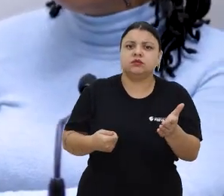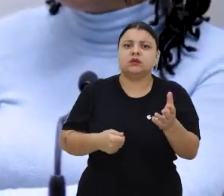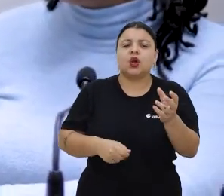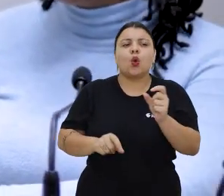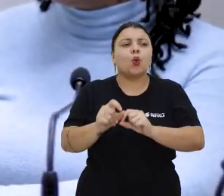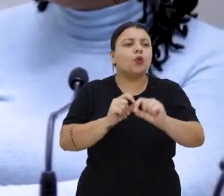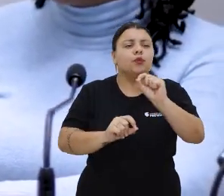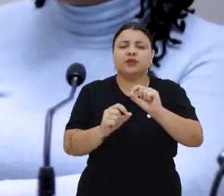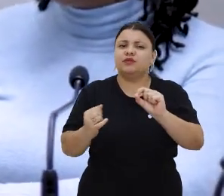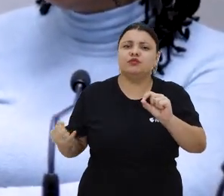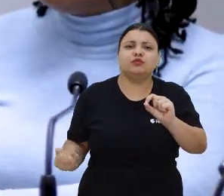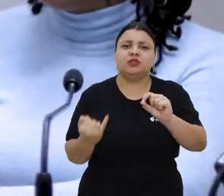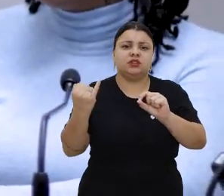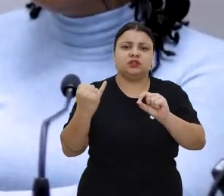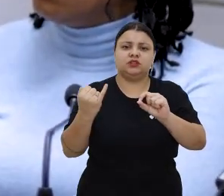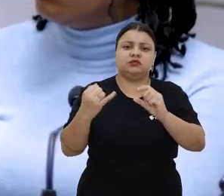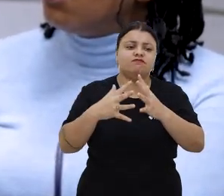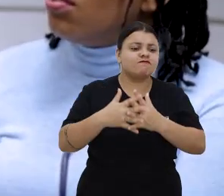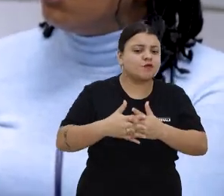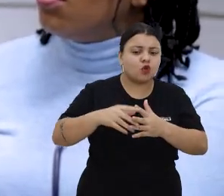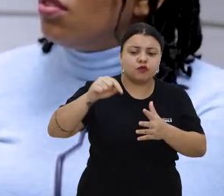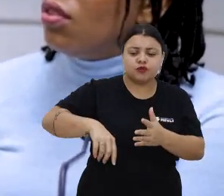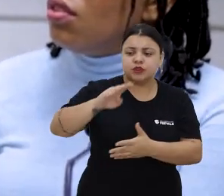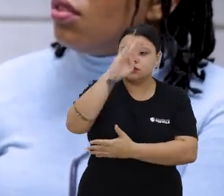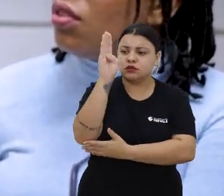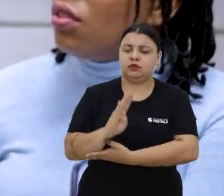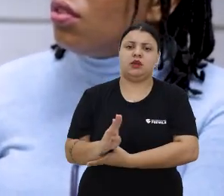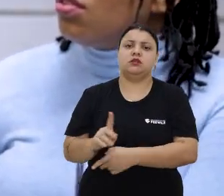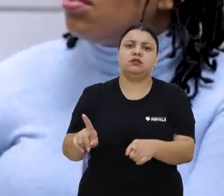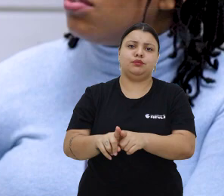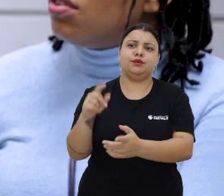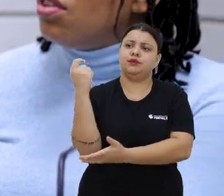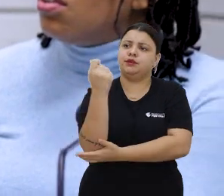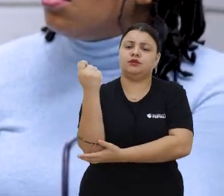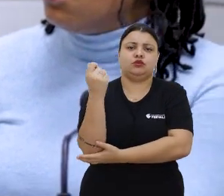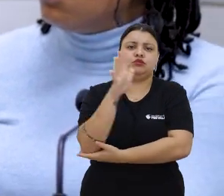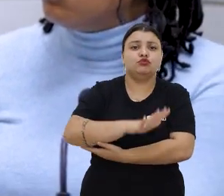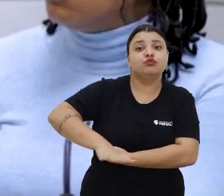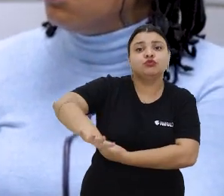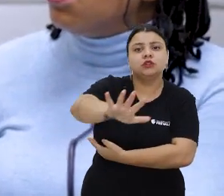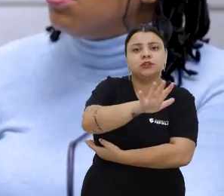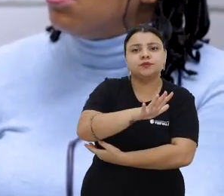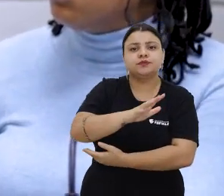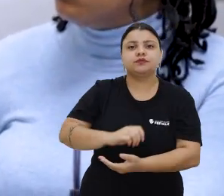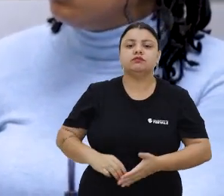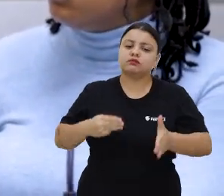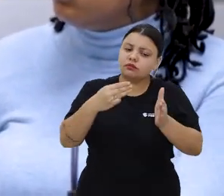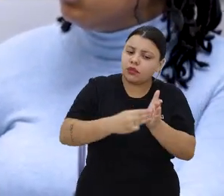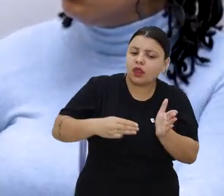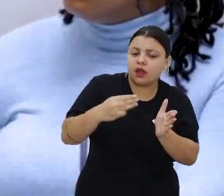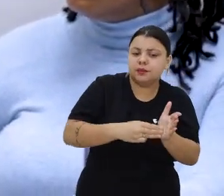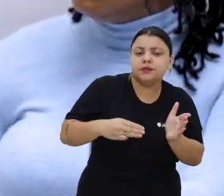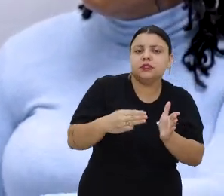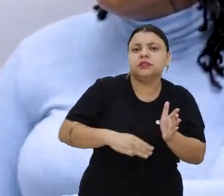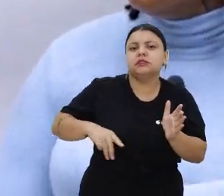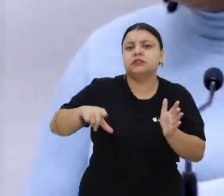inteira do país, do Brasil, não só do Rio Grande do Sul, mas do contexto geral. Então, a militância, ela meio